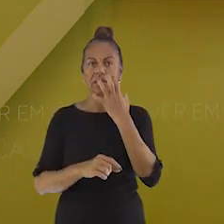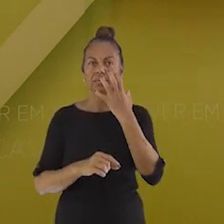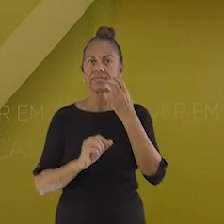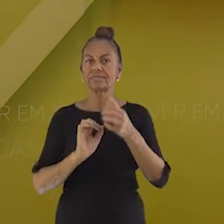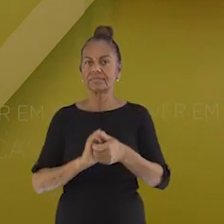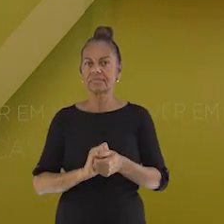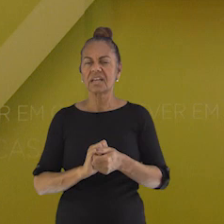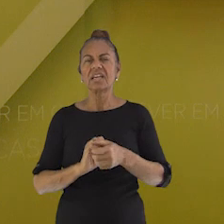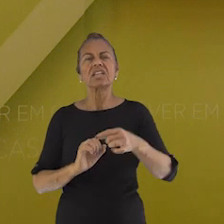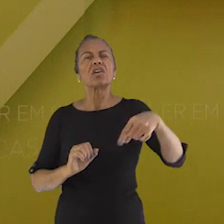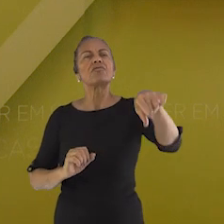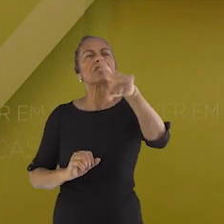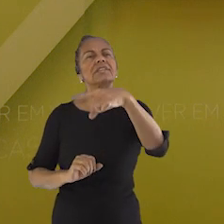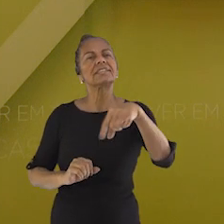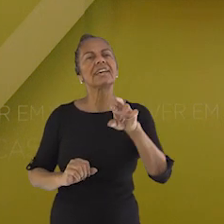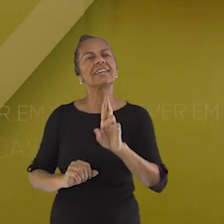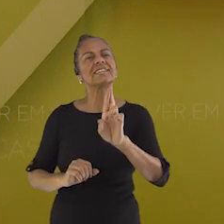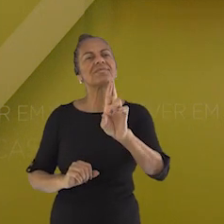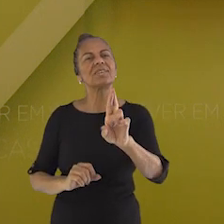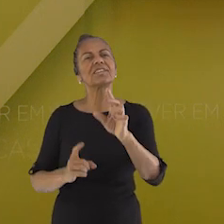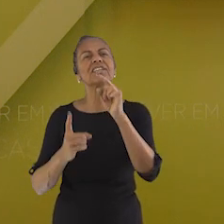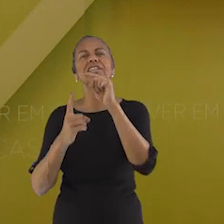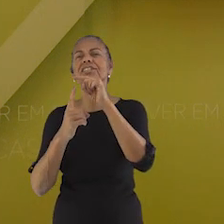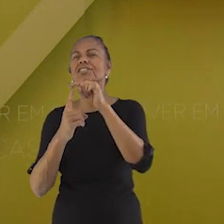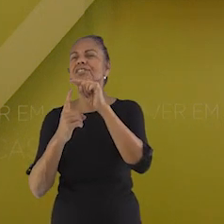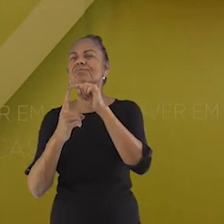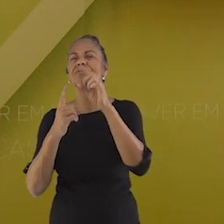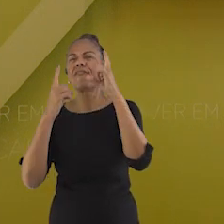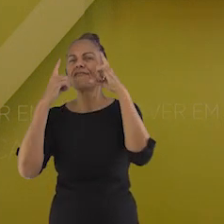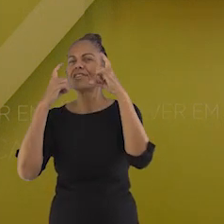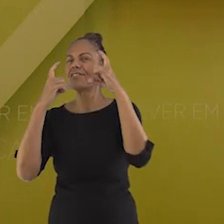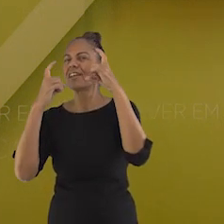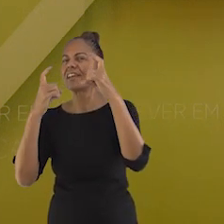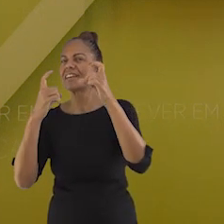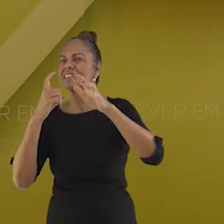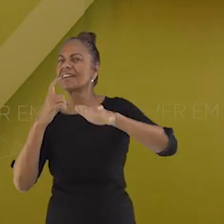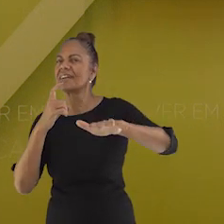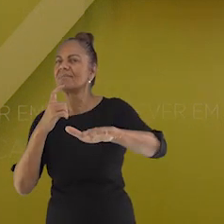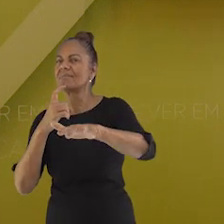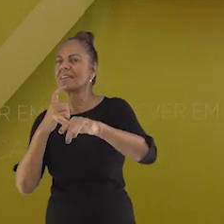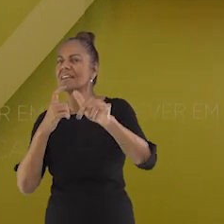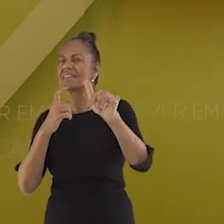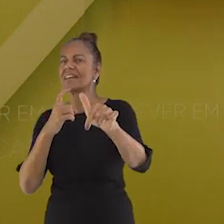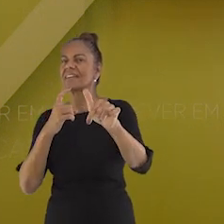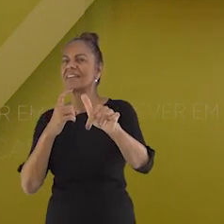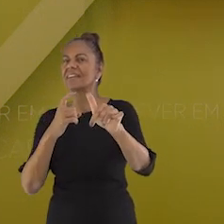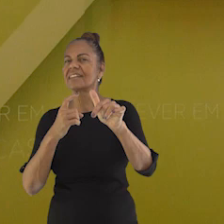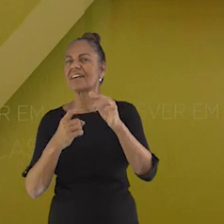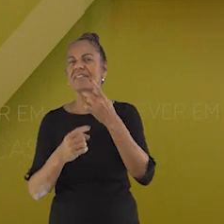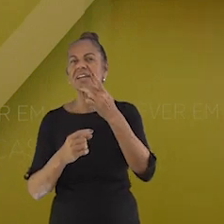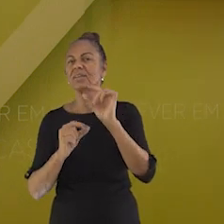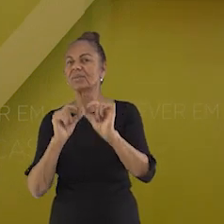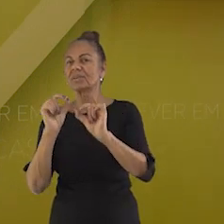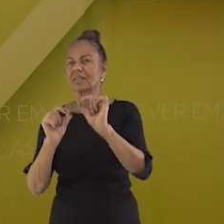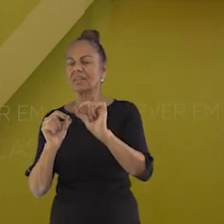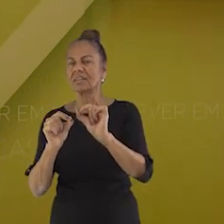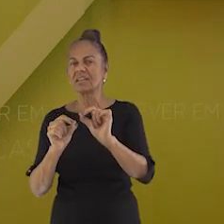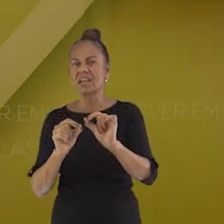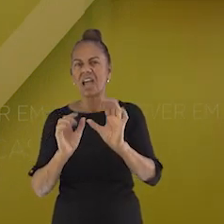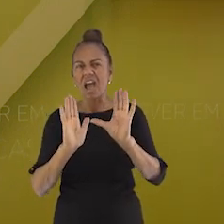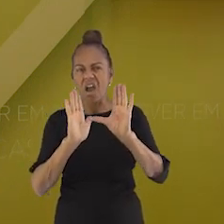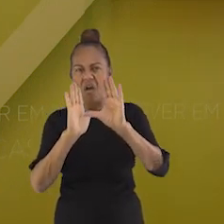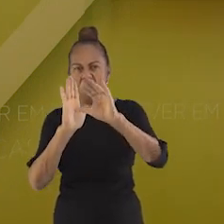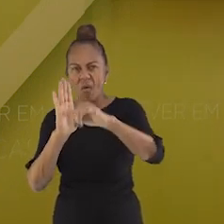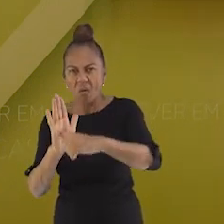aí, que tipo de violência ambiental os nossos personagens se referem? Letra A,